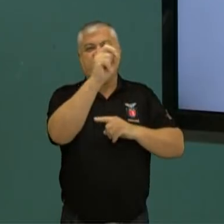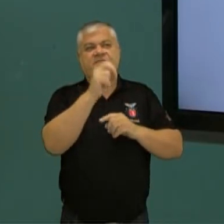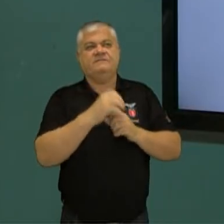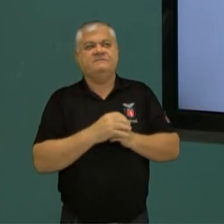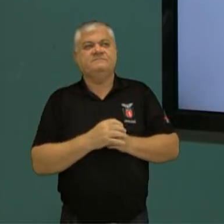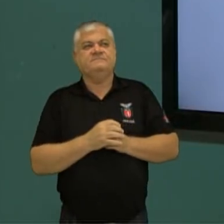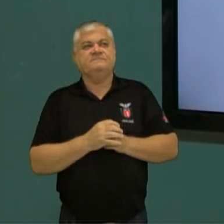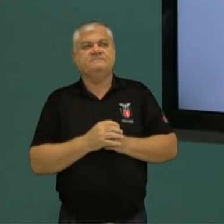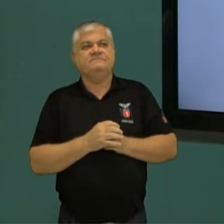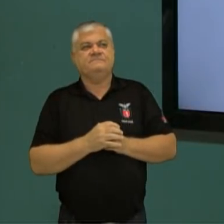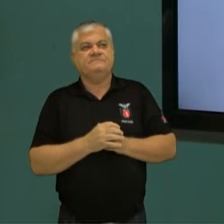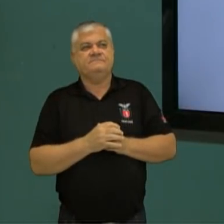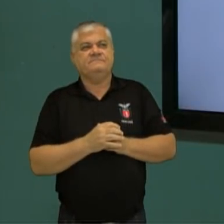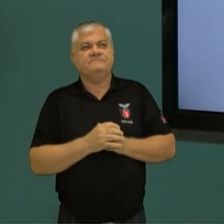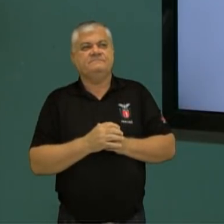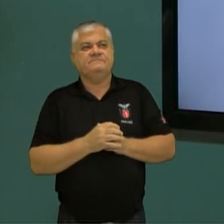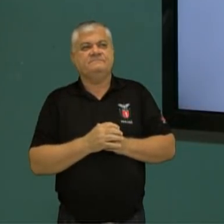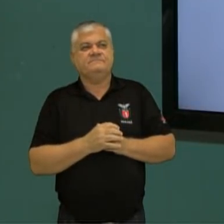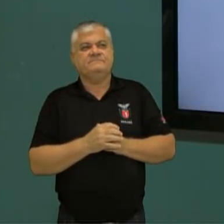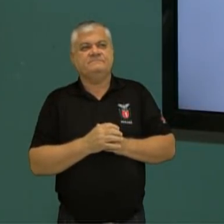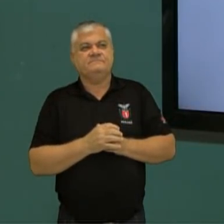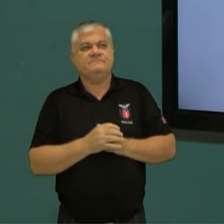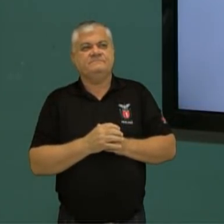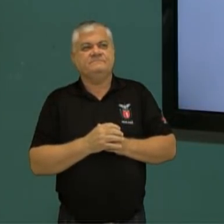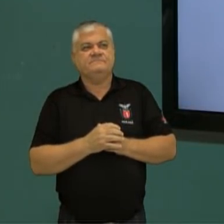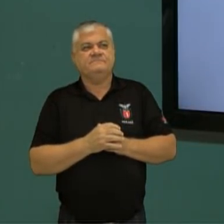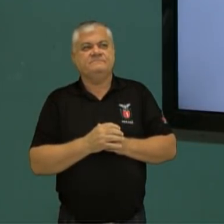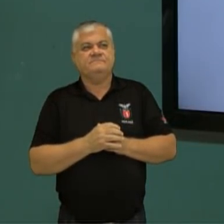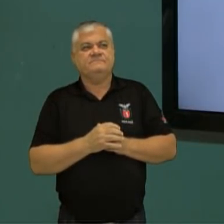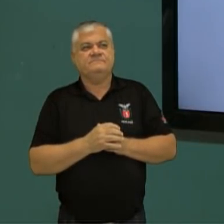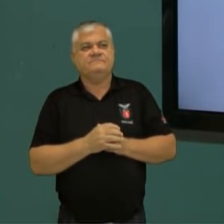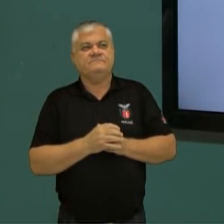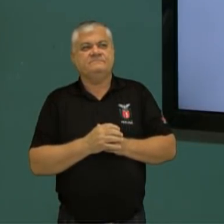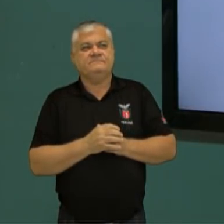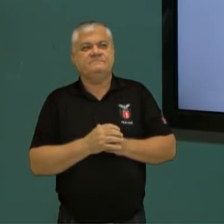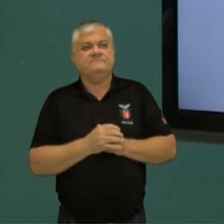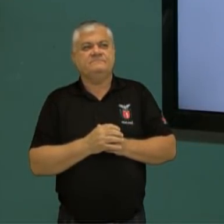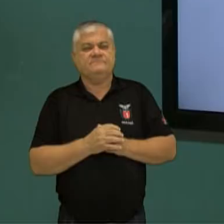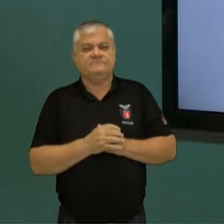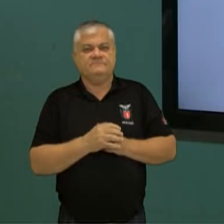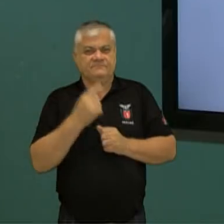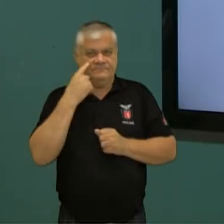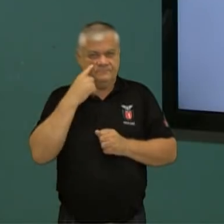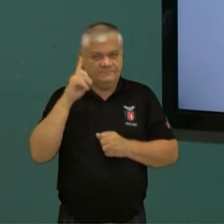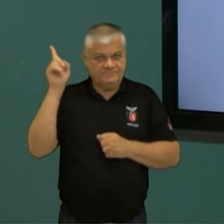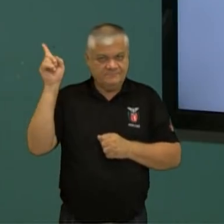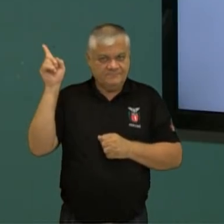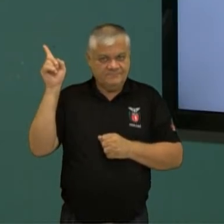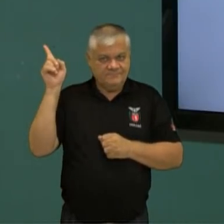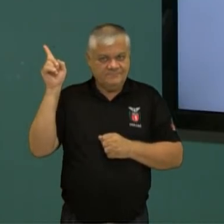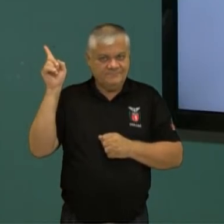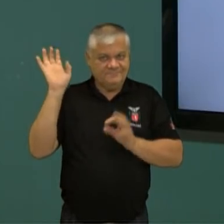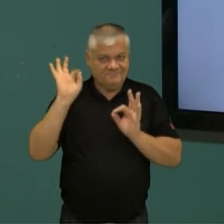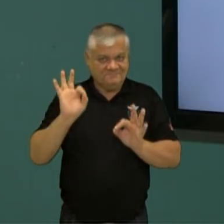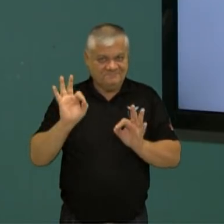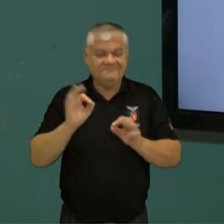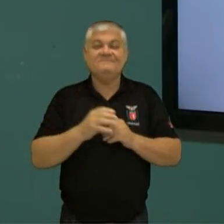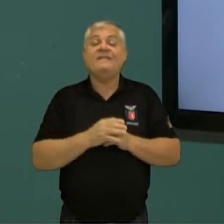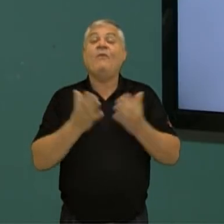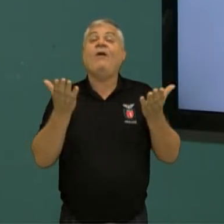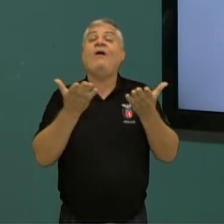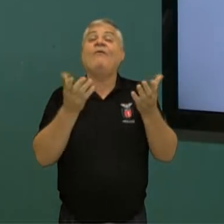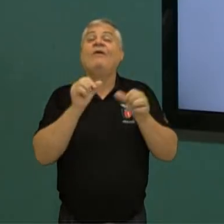fazer a flechinha e vamos escrever aqui vezes 20. O que eu faço